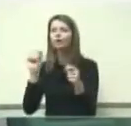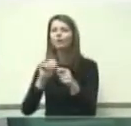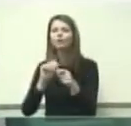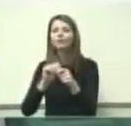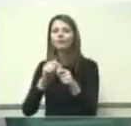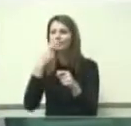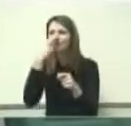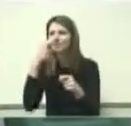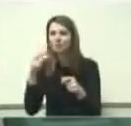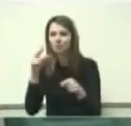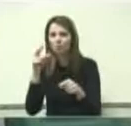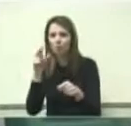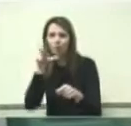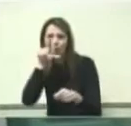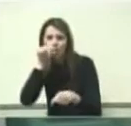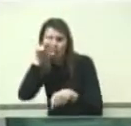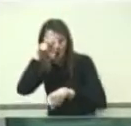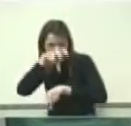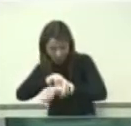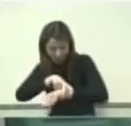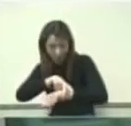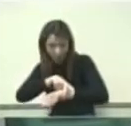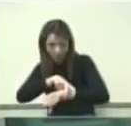águias aproveitar as correntes